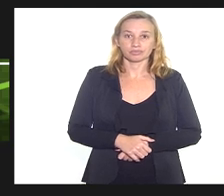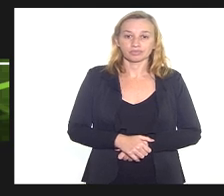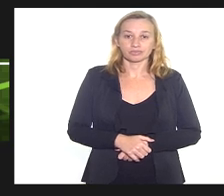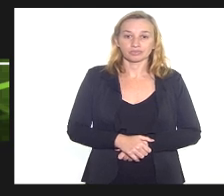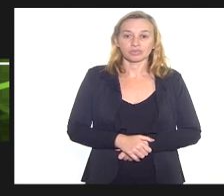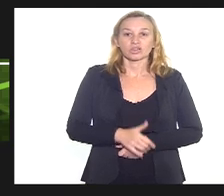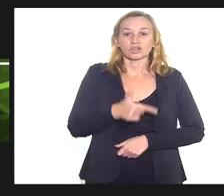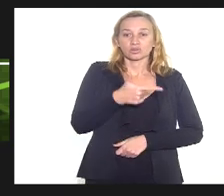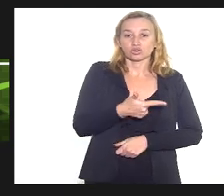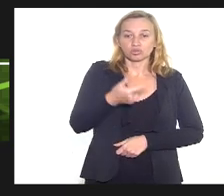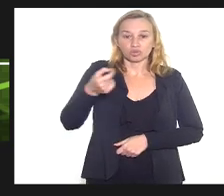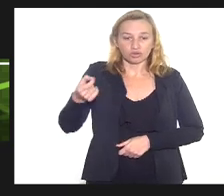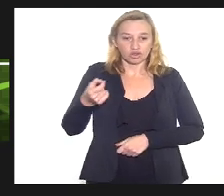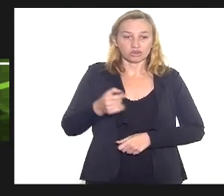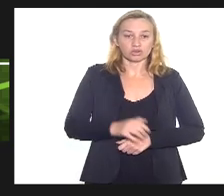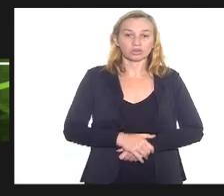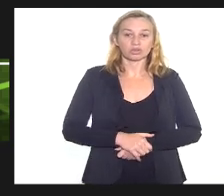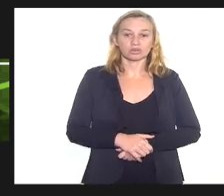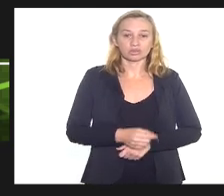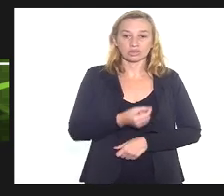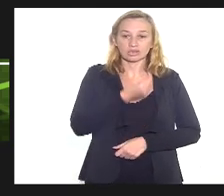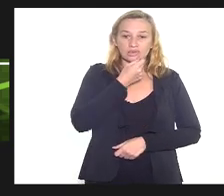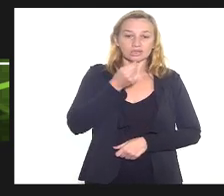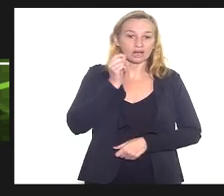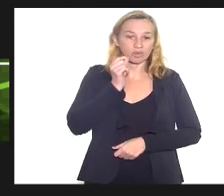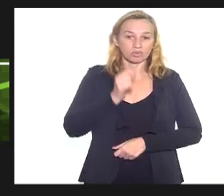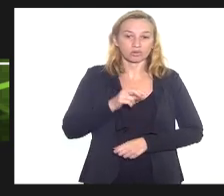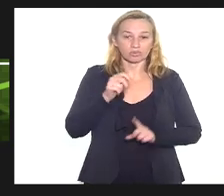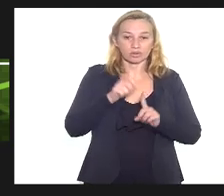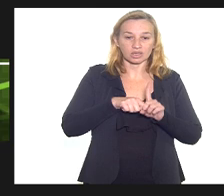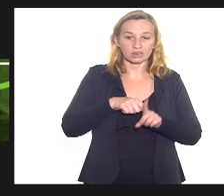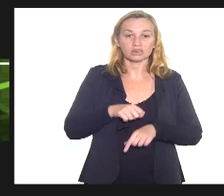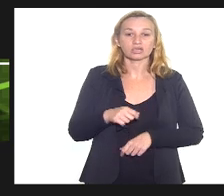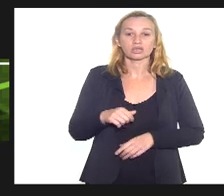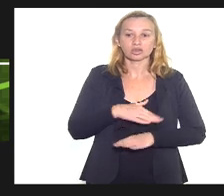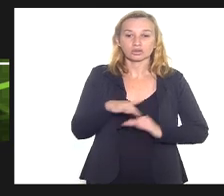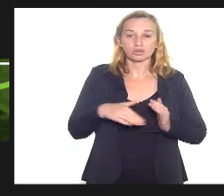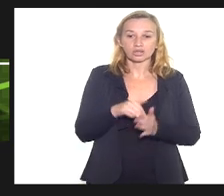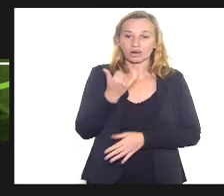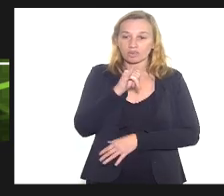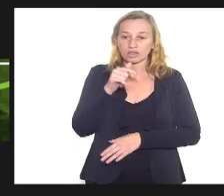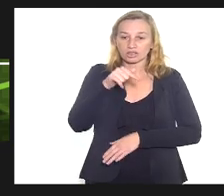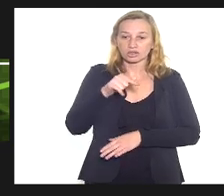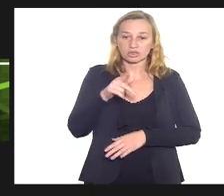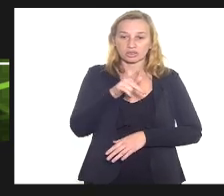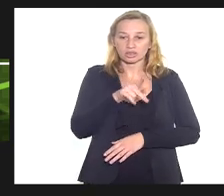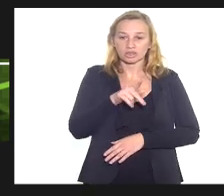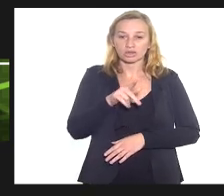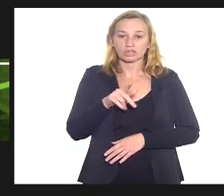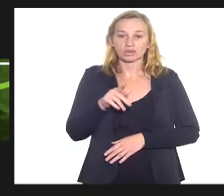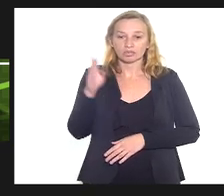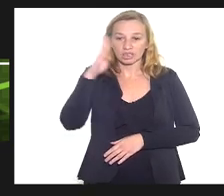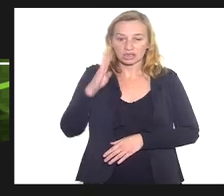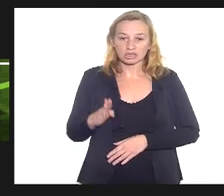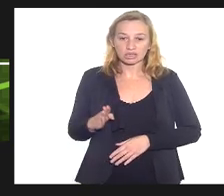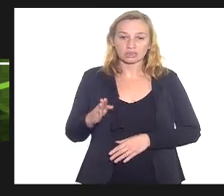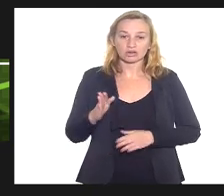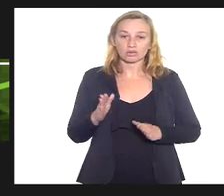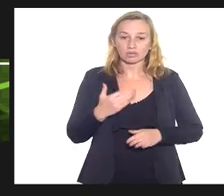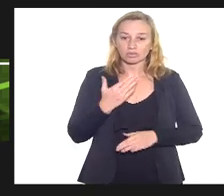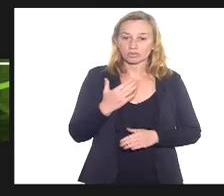Em 2020, em setembro, nós, Total Energy AP Brasil, manifestamos